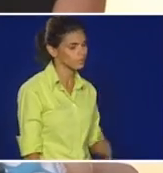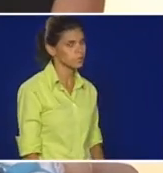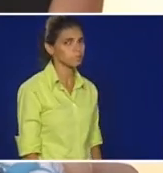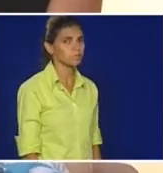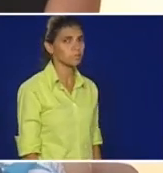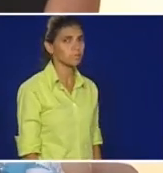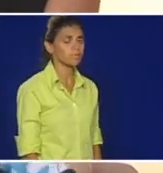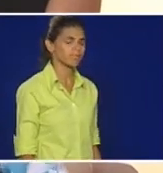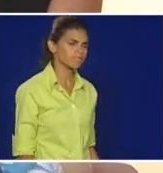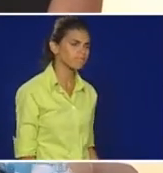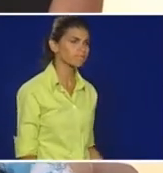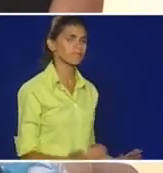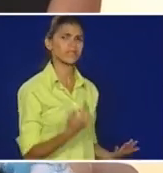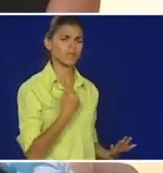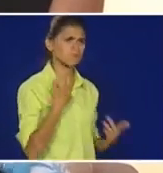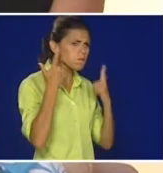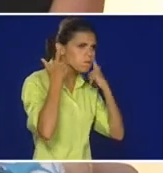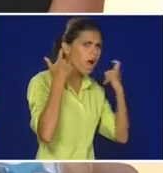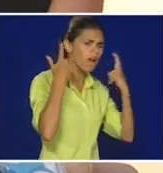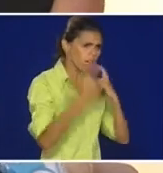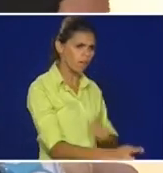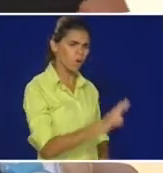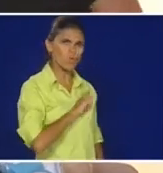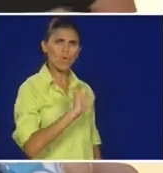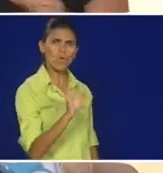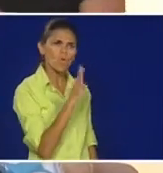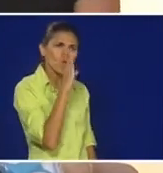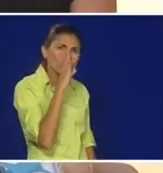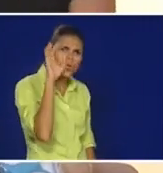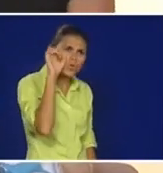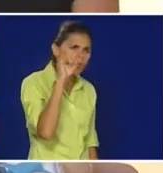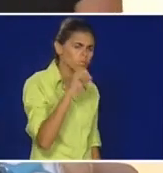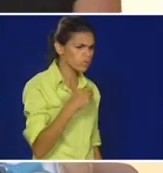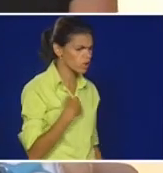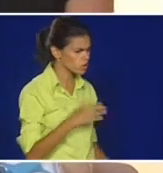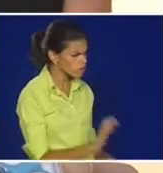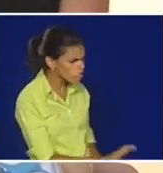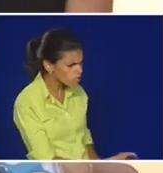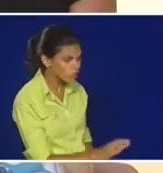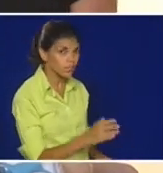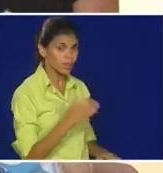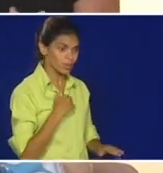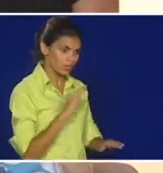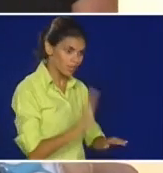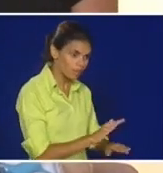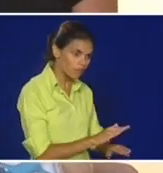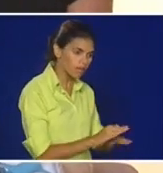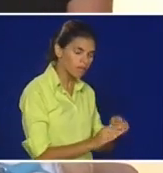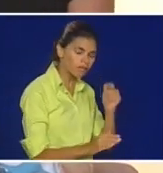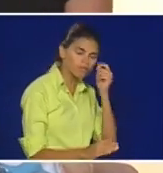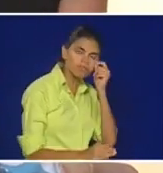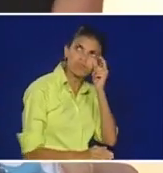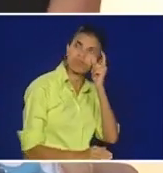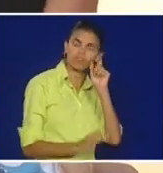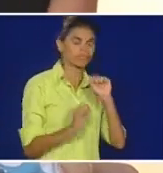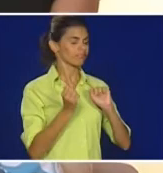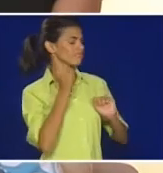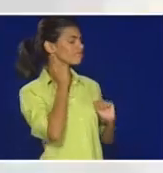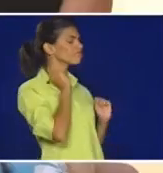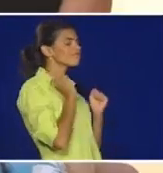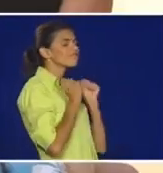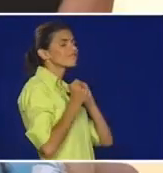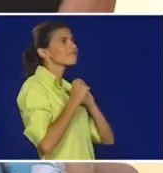E aí eu fiz um monte de barulho, ela não acordava e eu fiz assim. Quando eu toquei nela, ela deu aquela